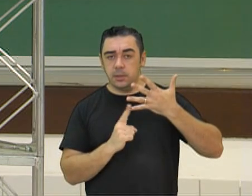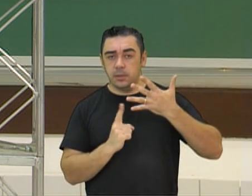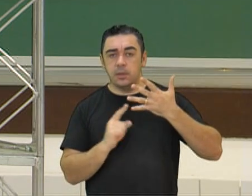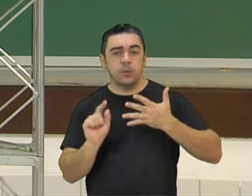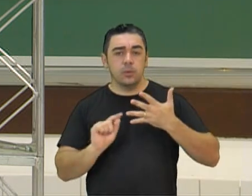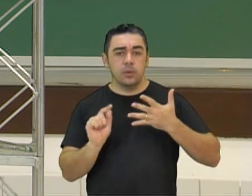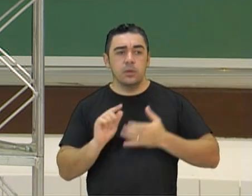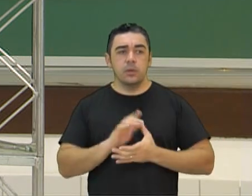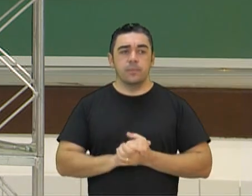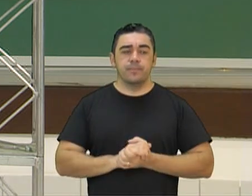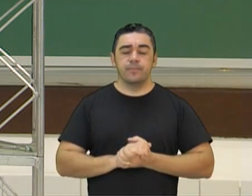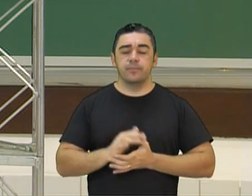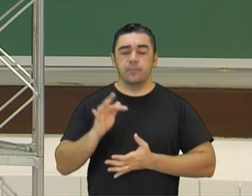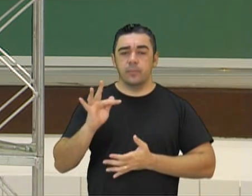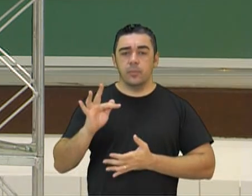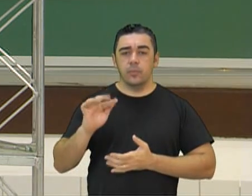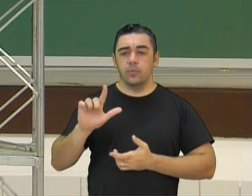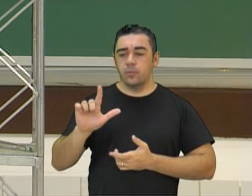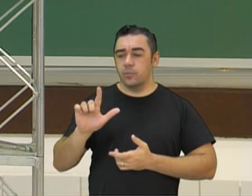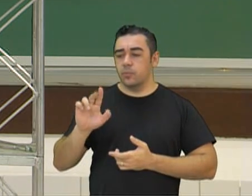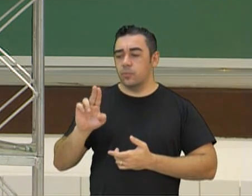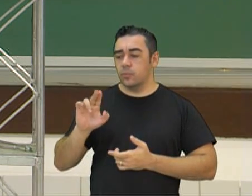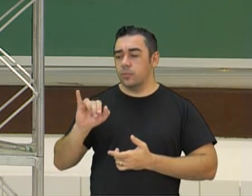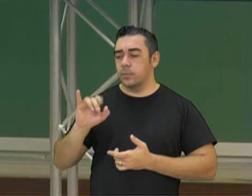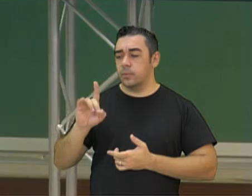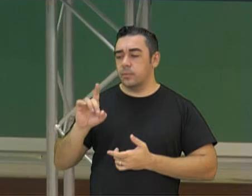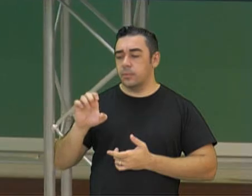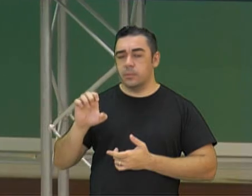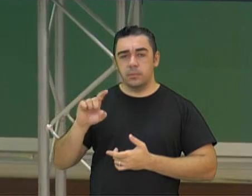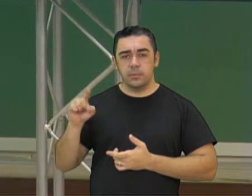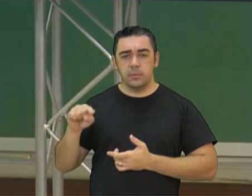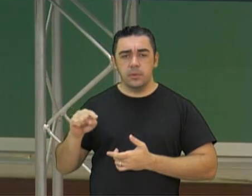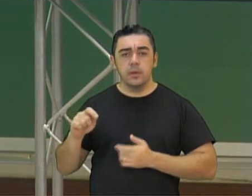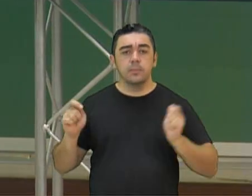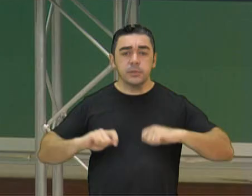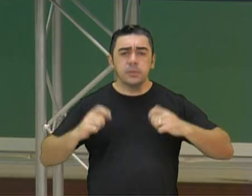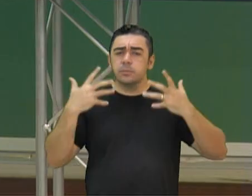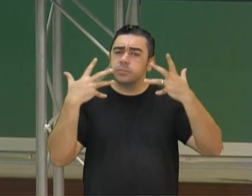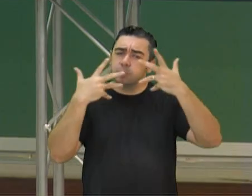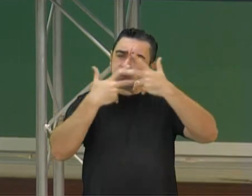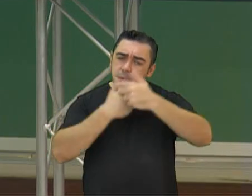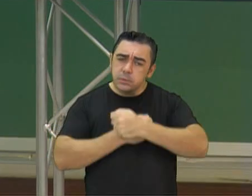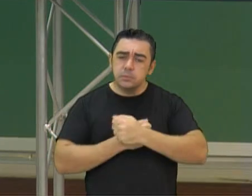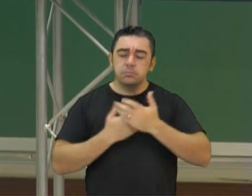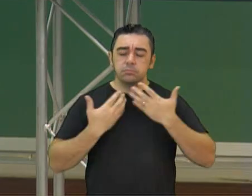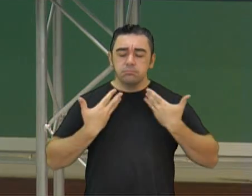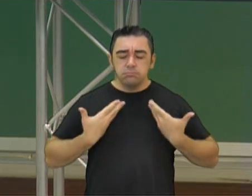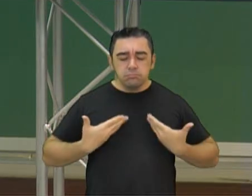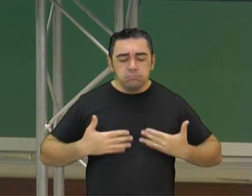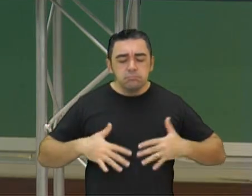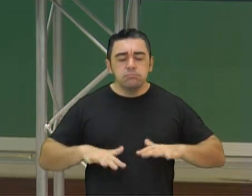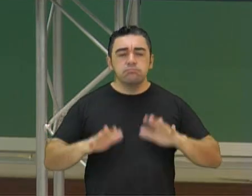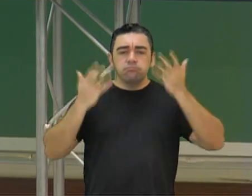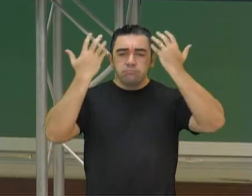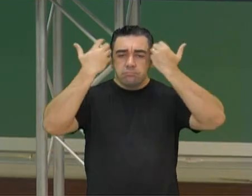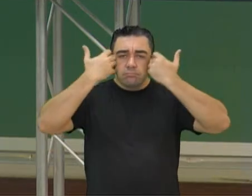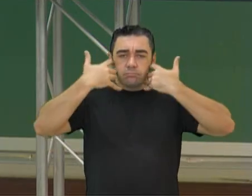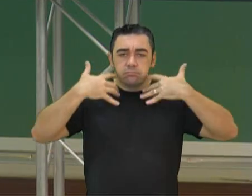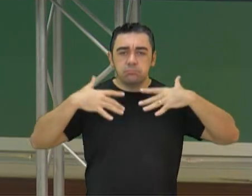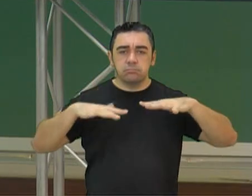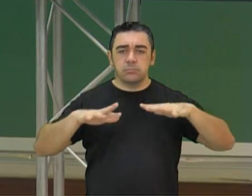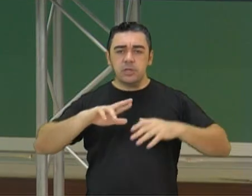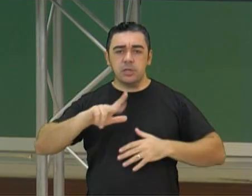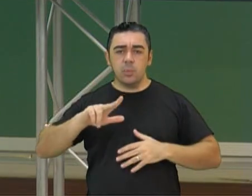princípio de pilates é a fluidez. Porque ele fala que o exercício tem que ser bonito. E o bonito que ele diz é sem